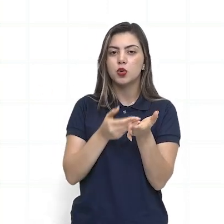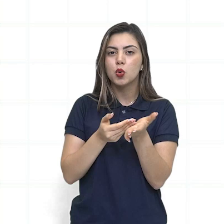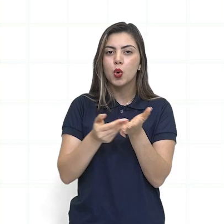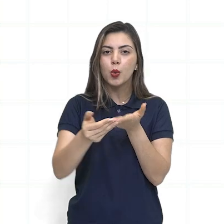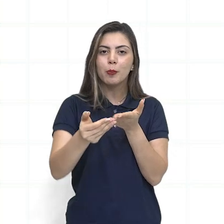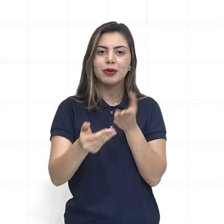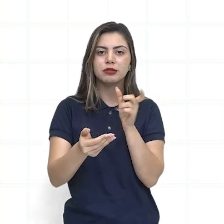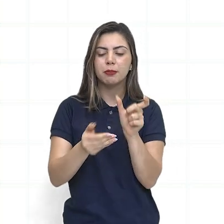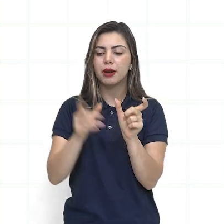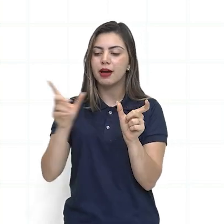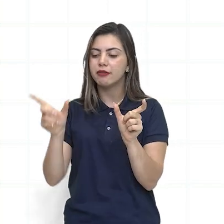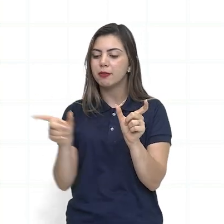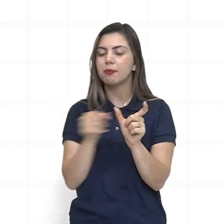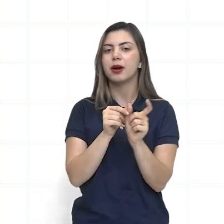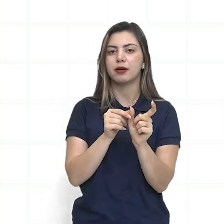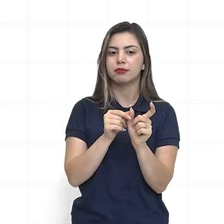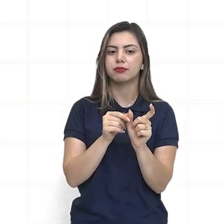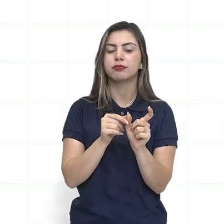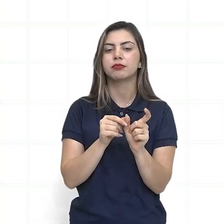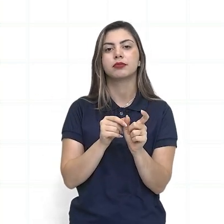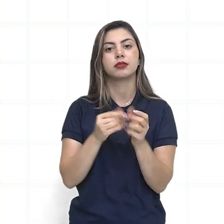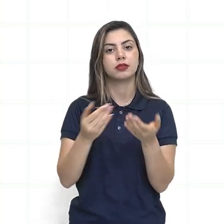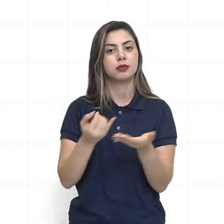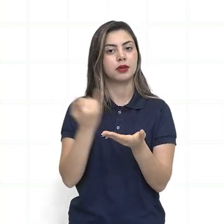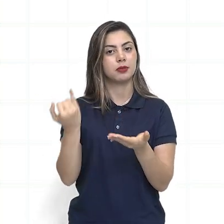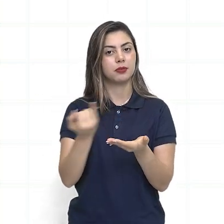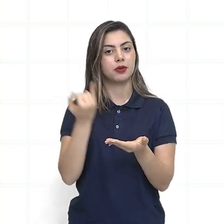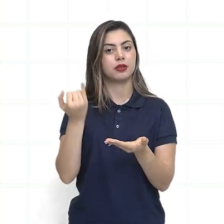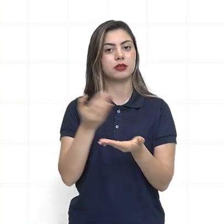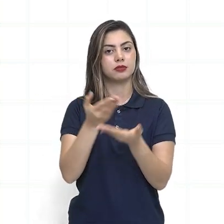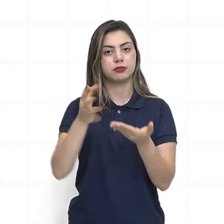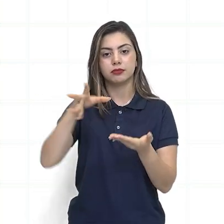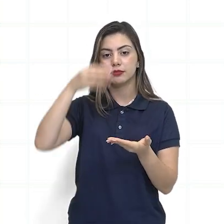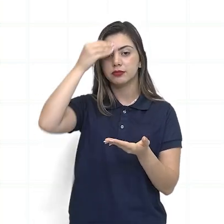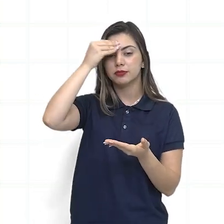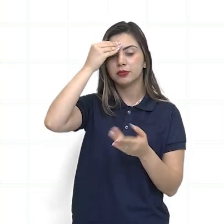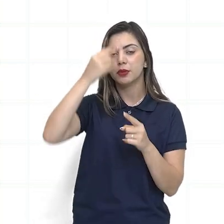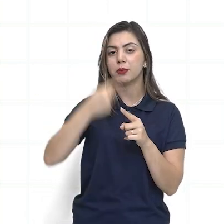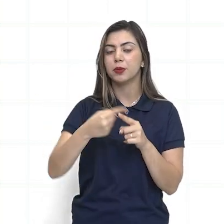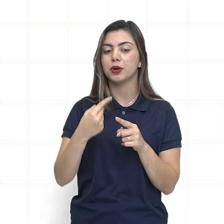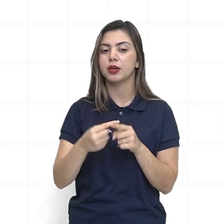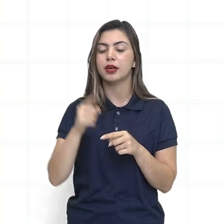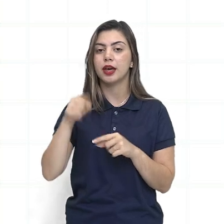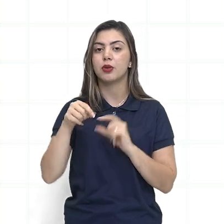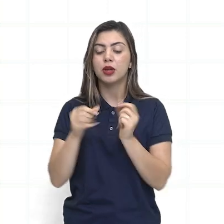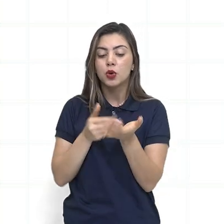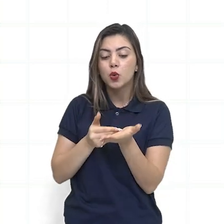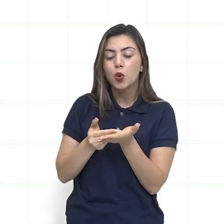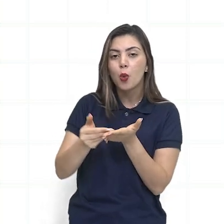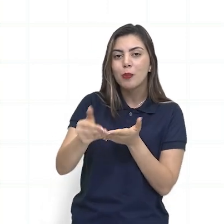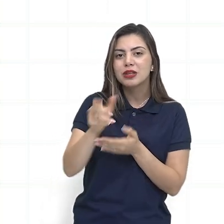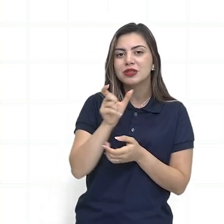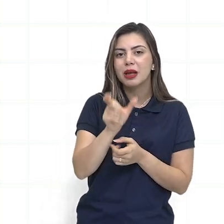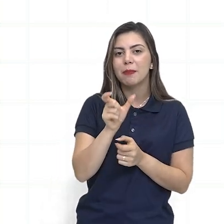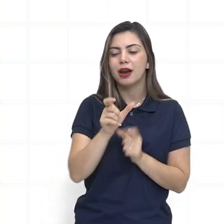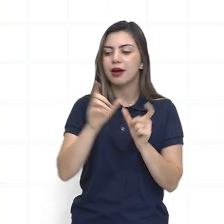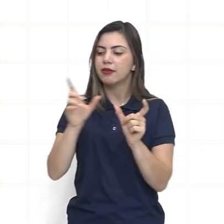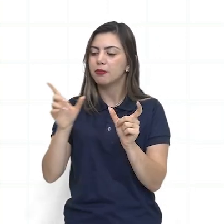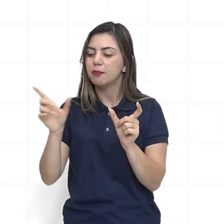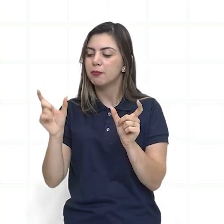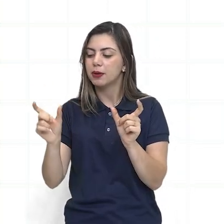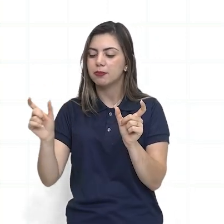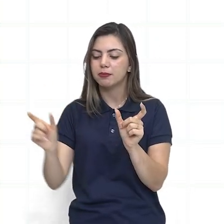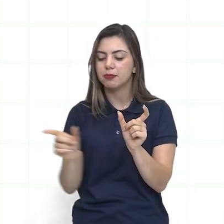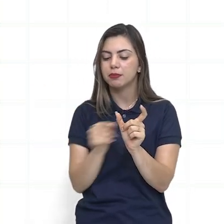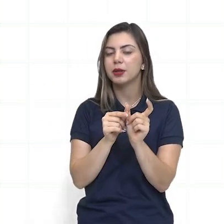palavra. Exatamente, o prefixo, isso é importante. Um prefixo, ele vem no início da palavra.